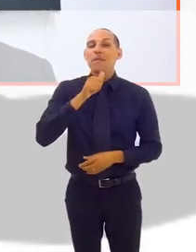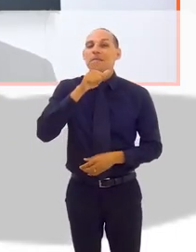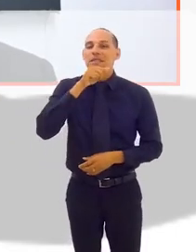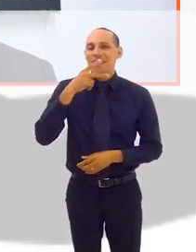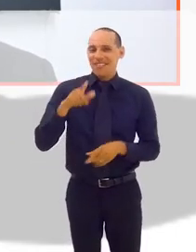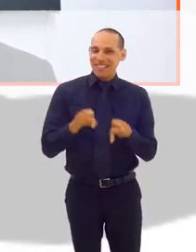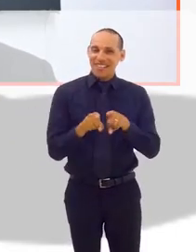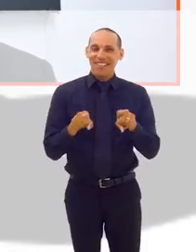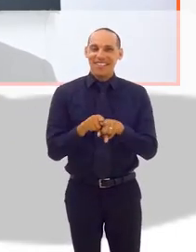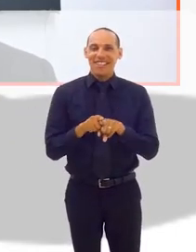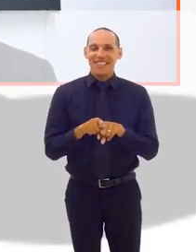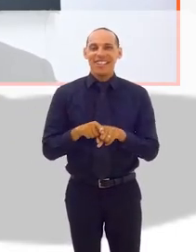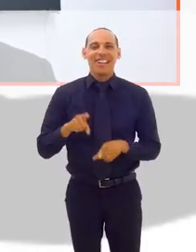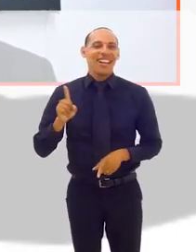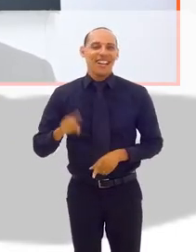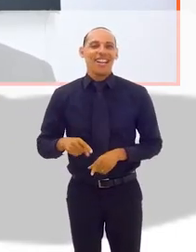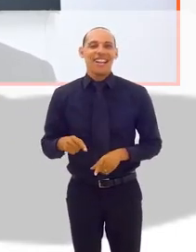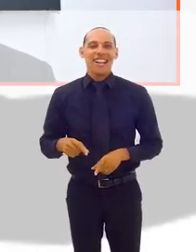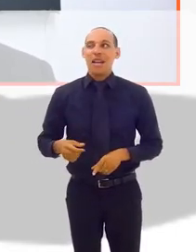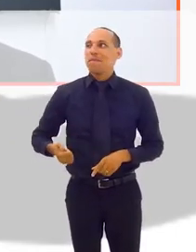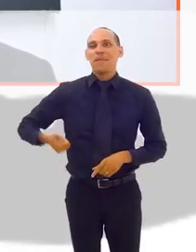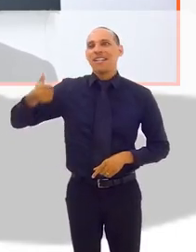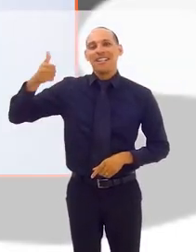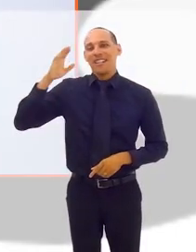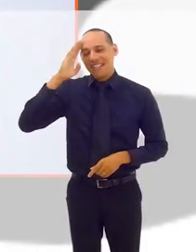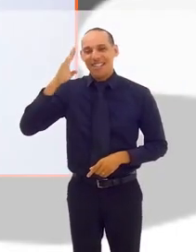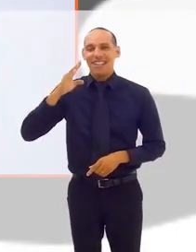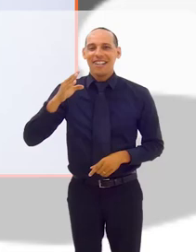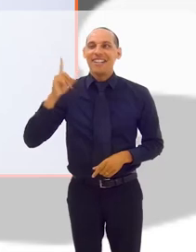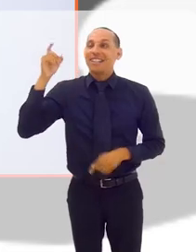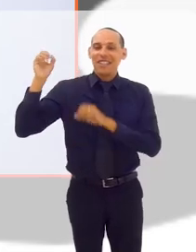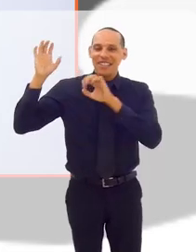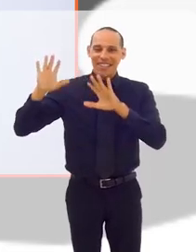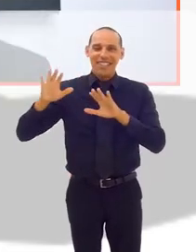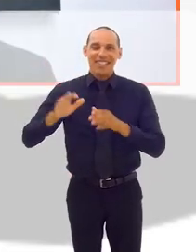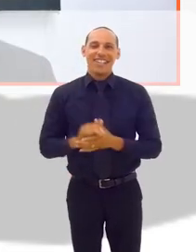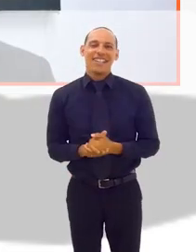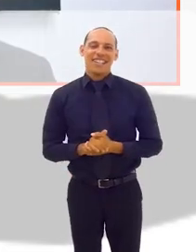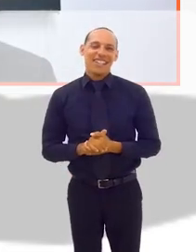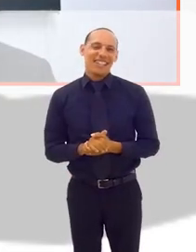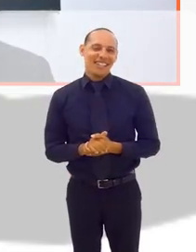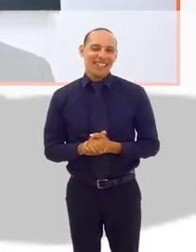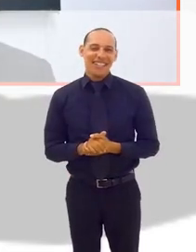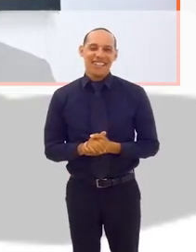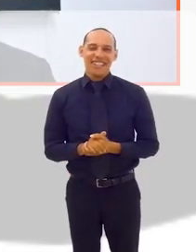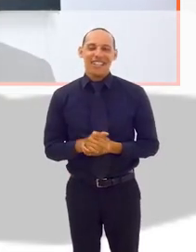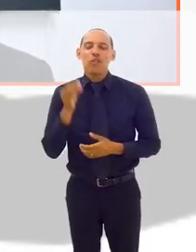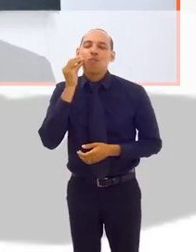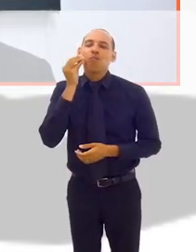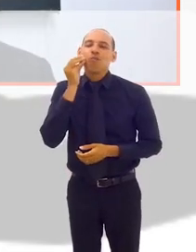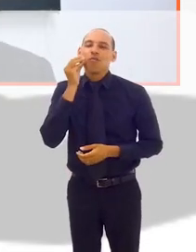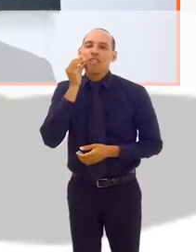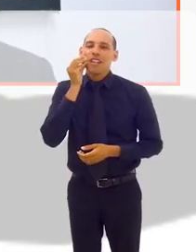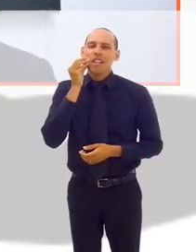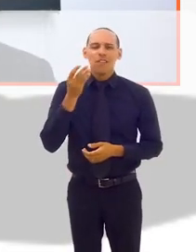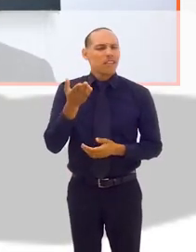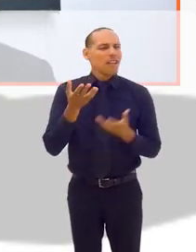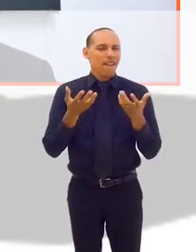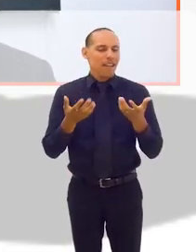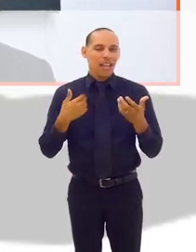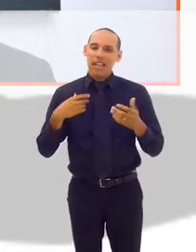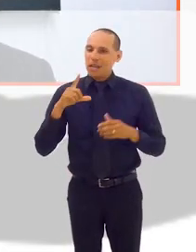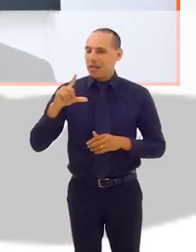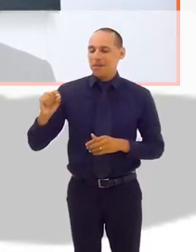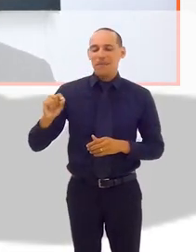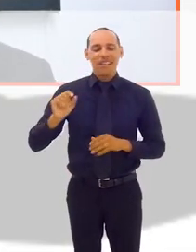aí, a sua mãe, que é a grande artífice disso tudo, tá bom? A Fica com Deus. Isso aí. Manda um beijo aí